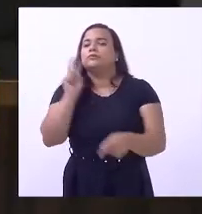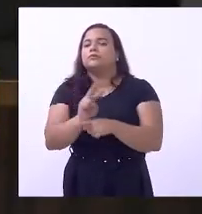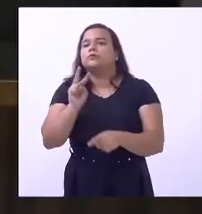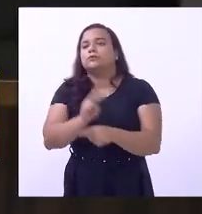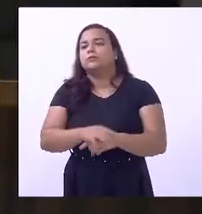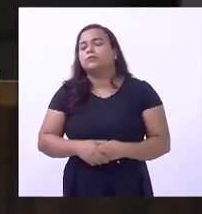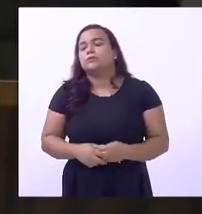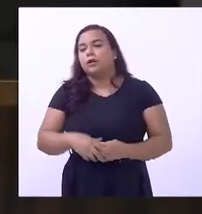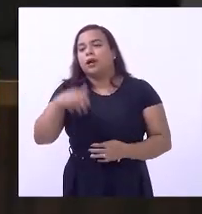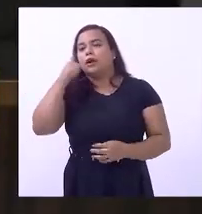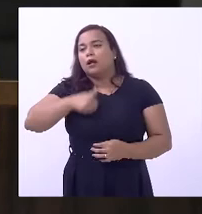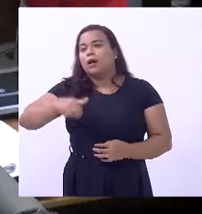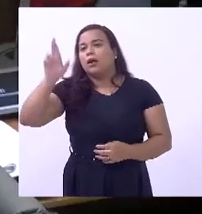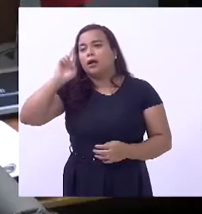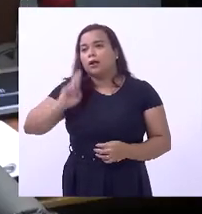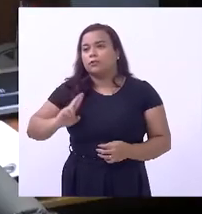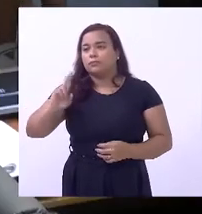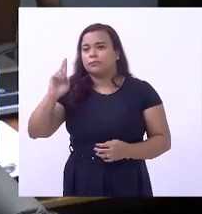Souza.